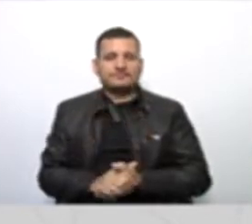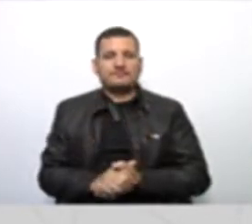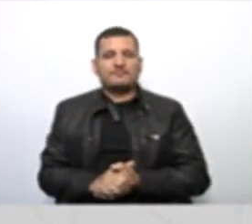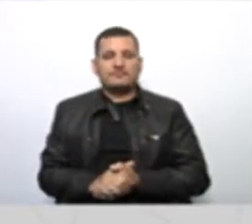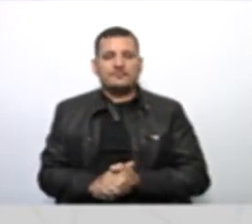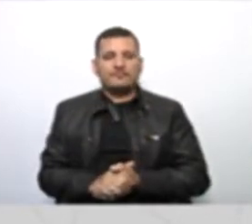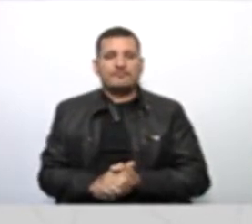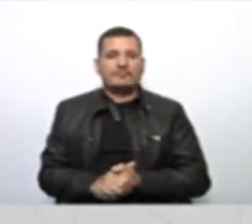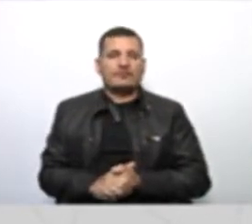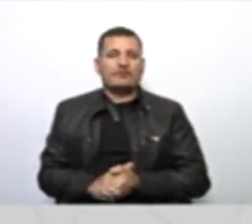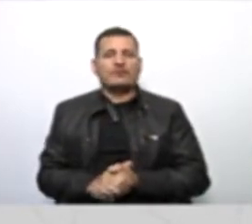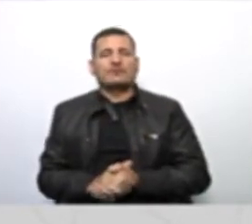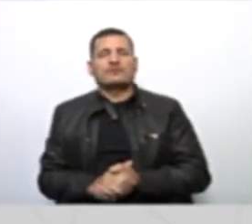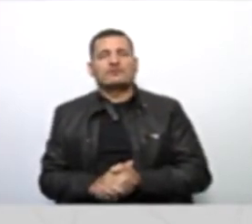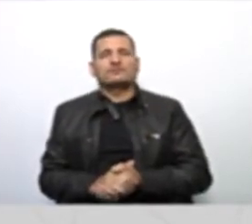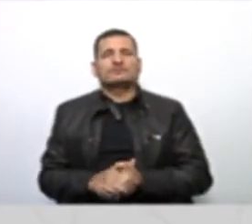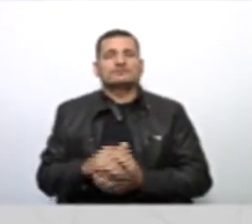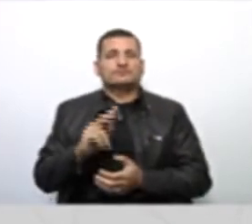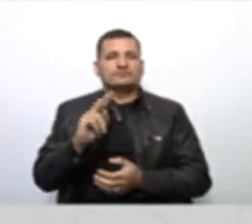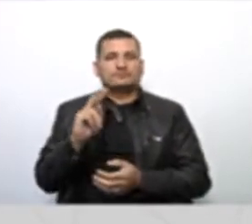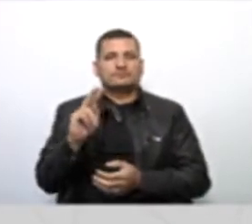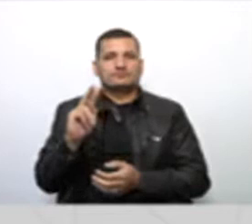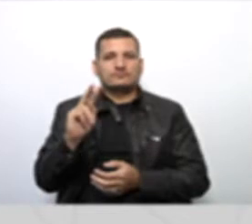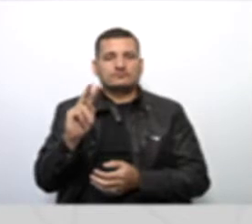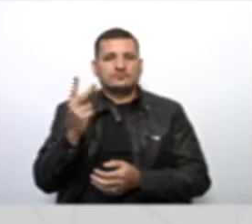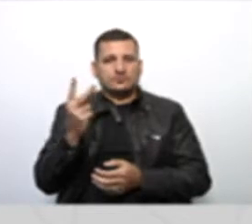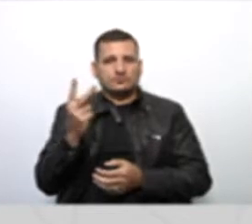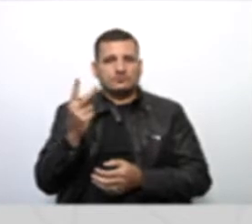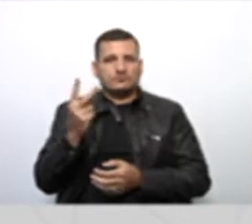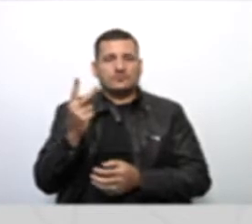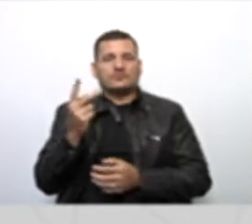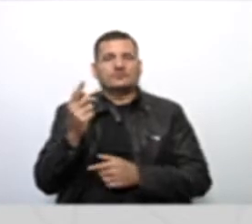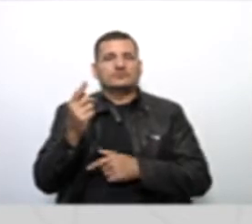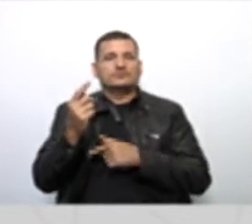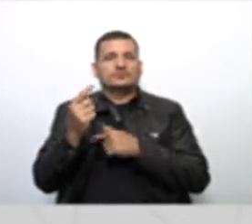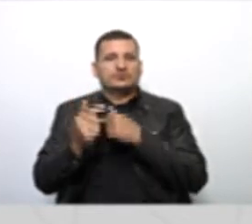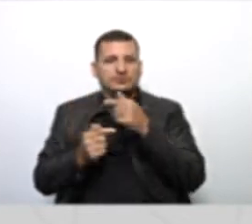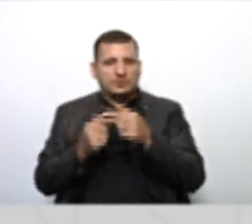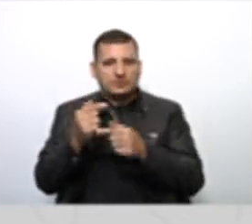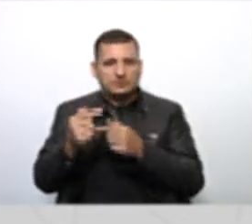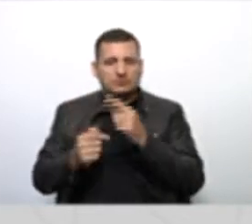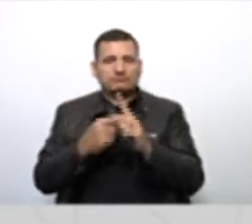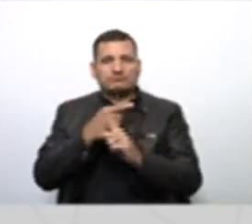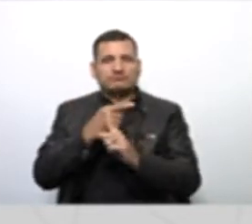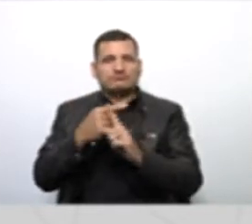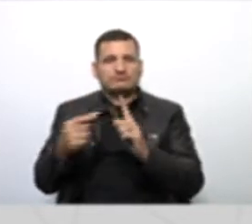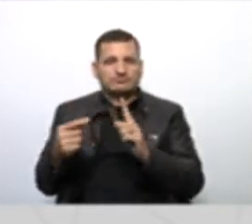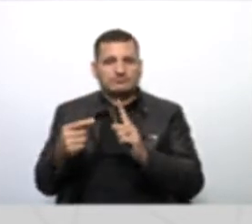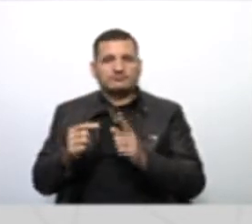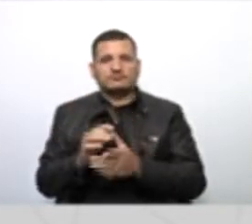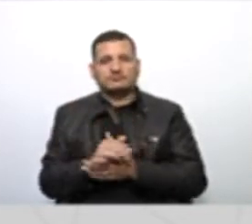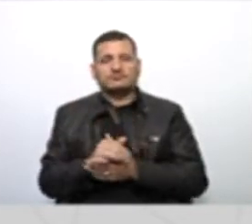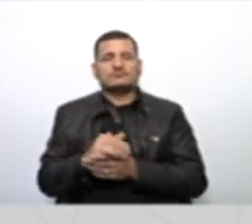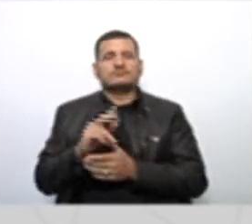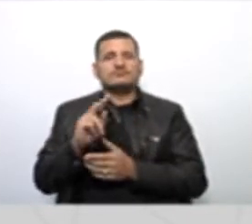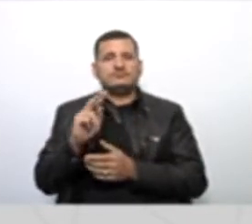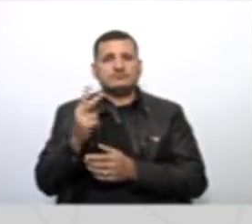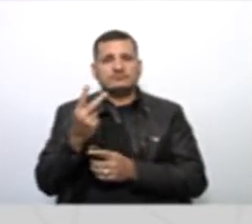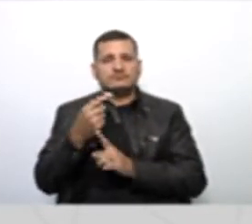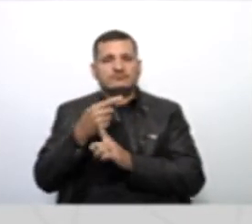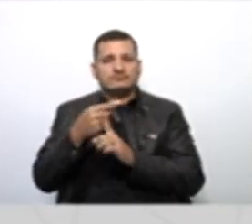Segunda geração e meia. Essa já deu uma andadinha. Essa segunda geração. A segunda geração e meia